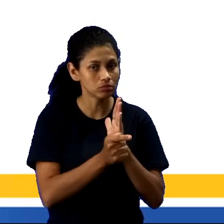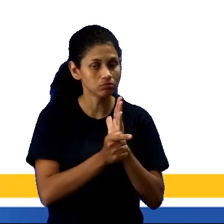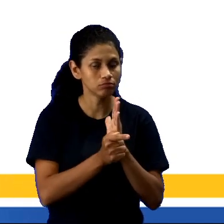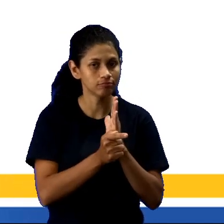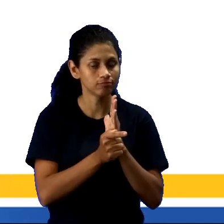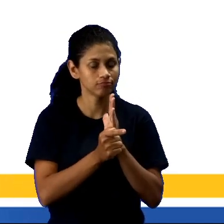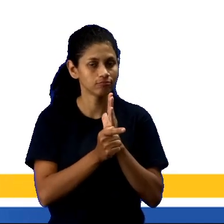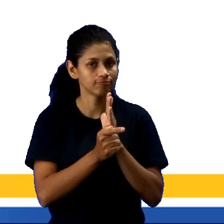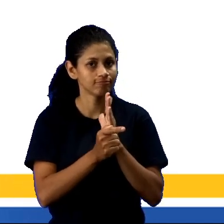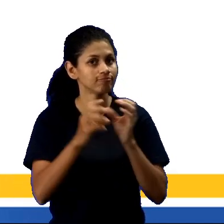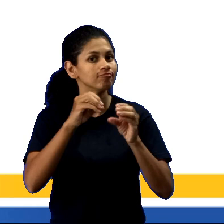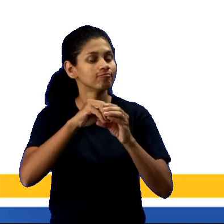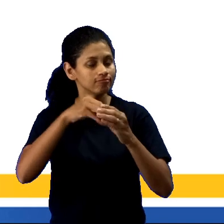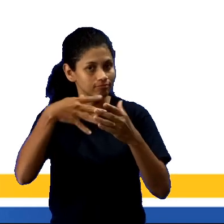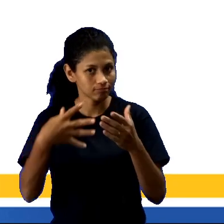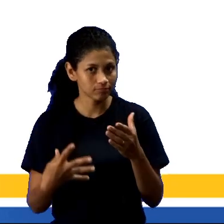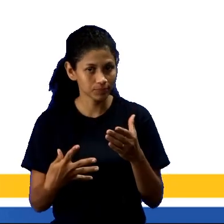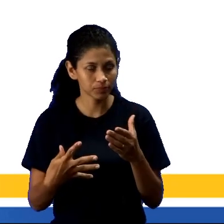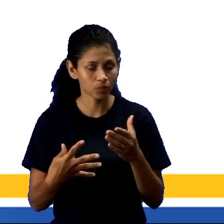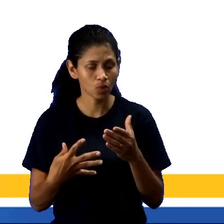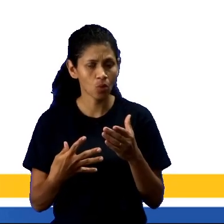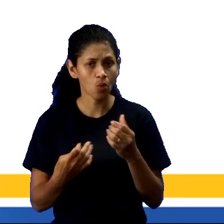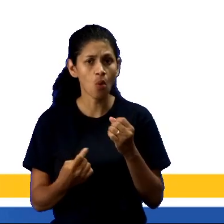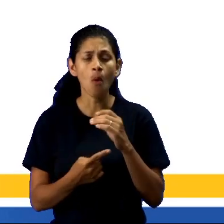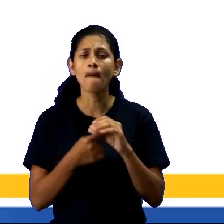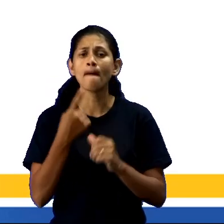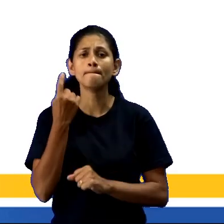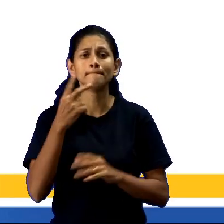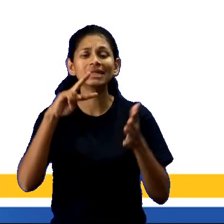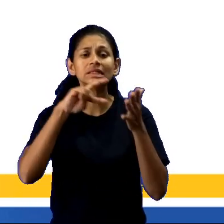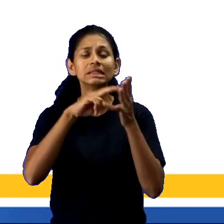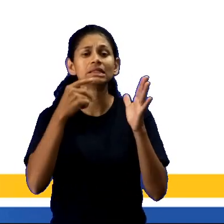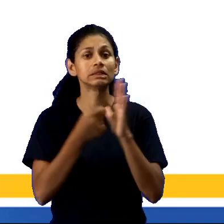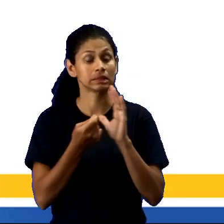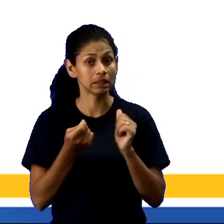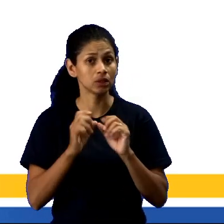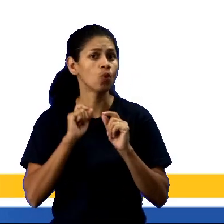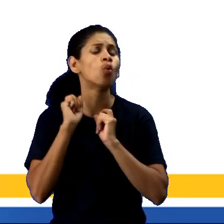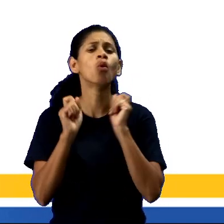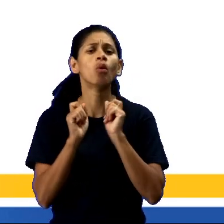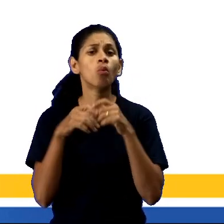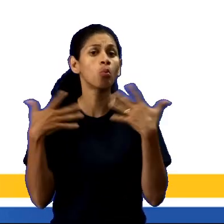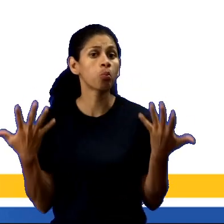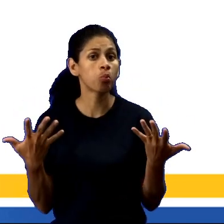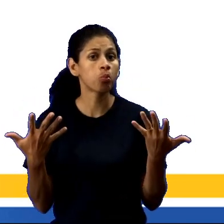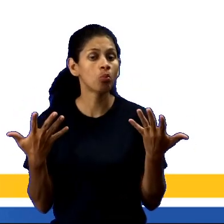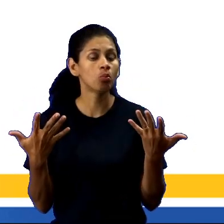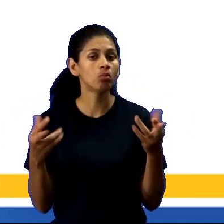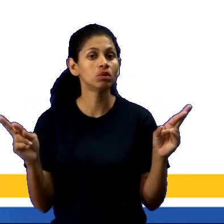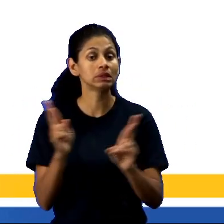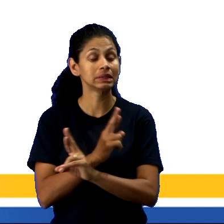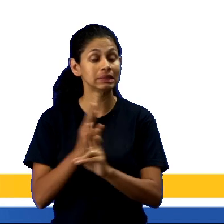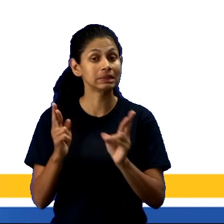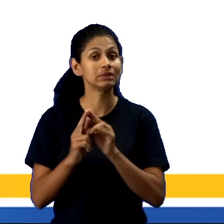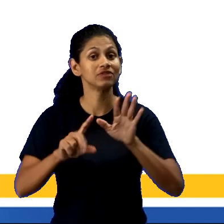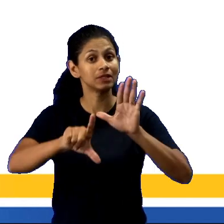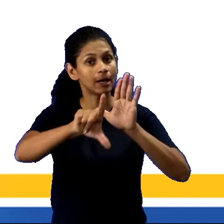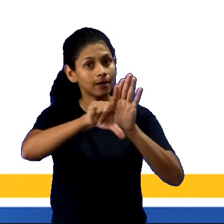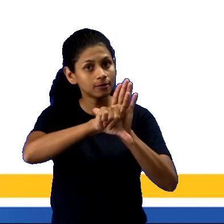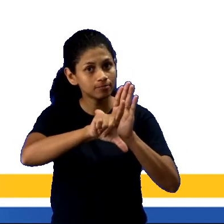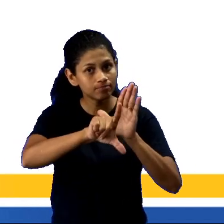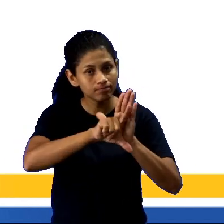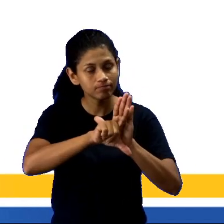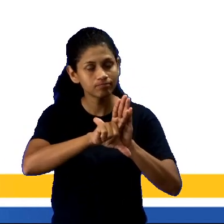adjetivo, característica. Qual é o primeiro significado que aparece aí na tela para vocês? Relativo à lei